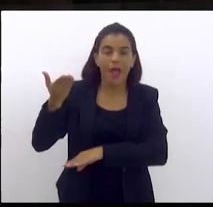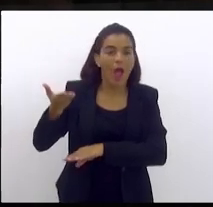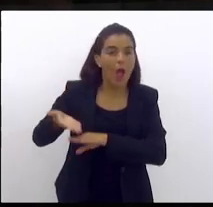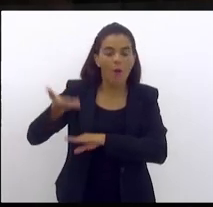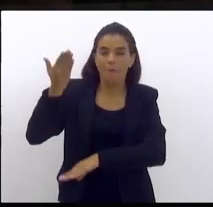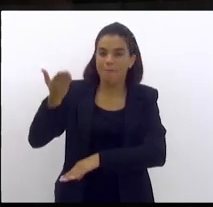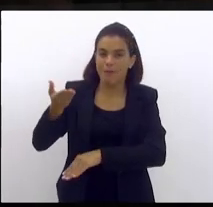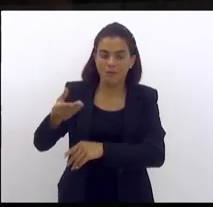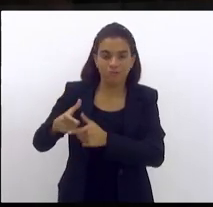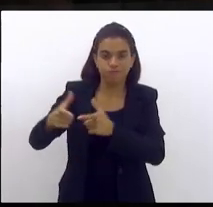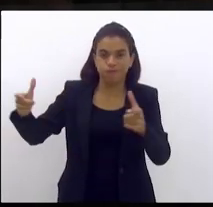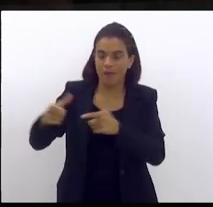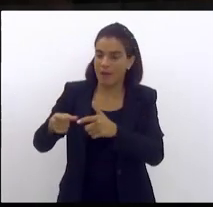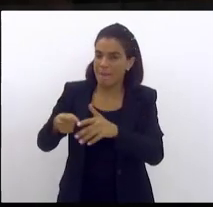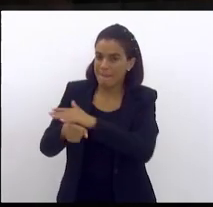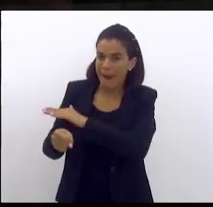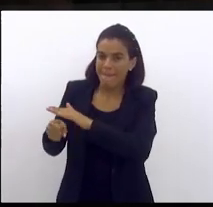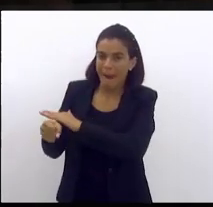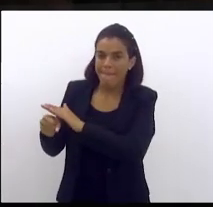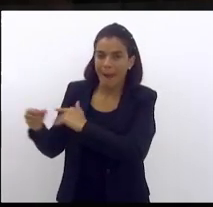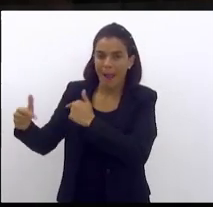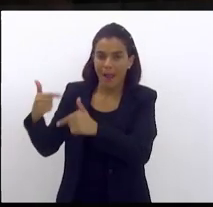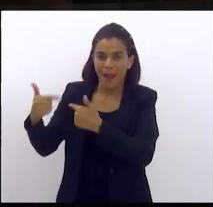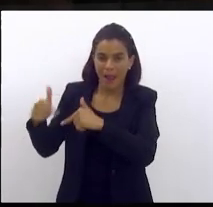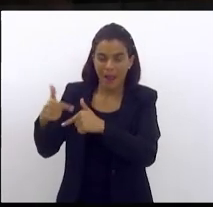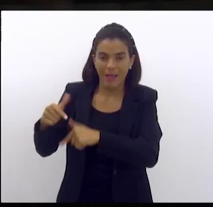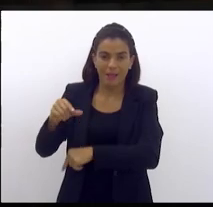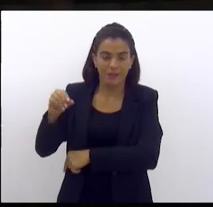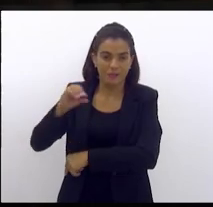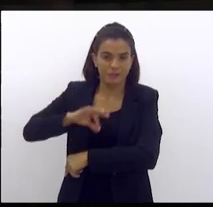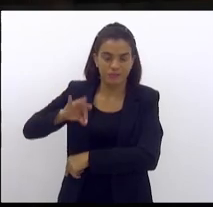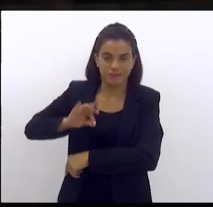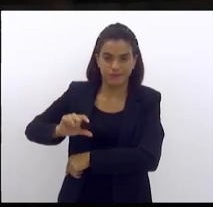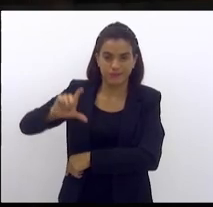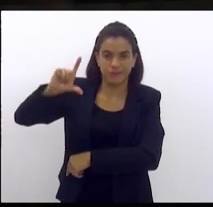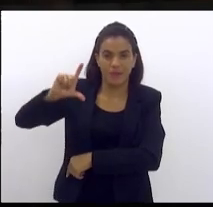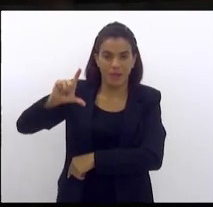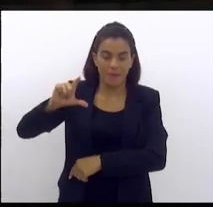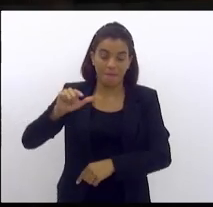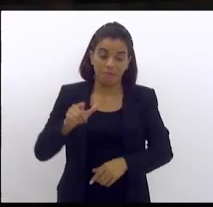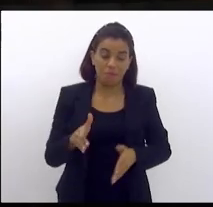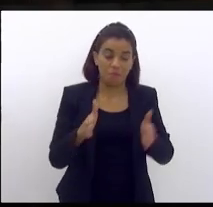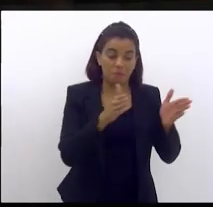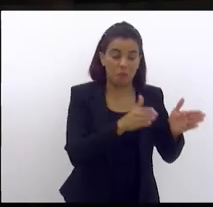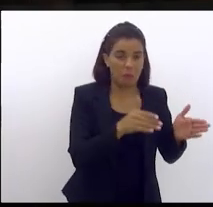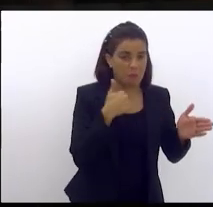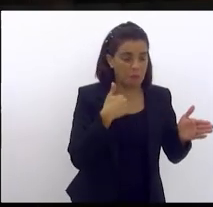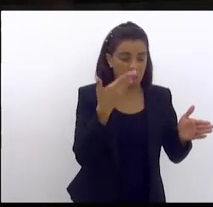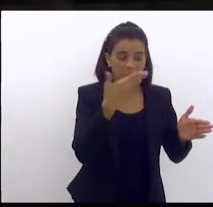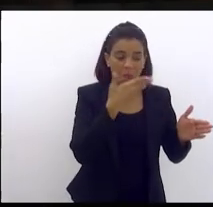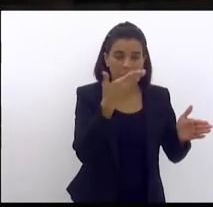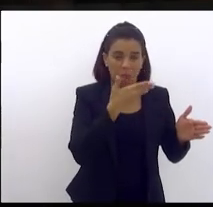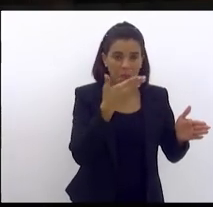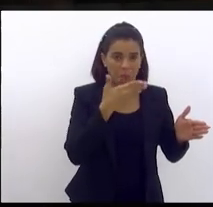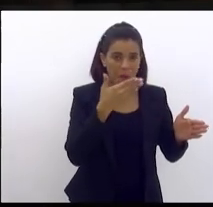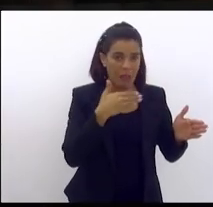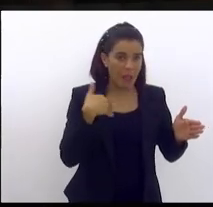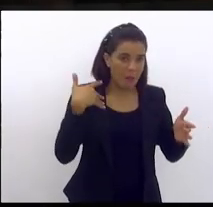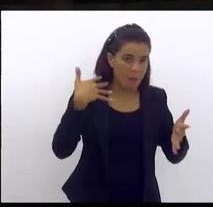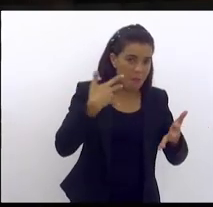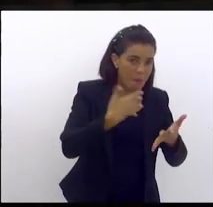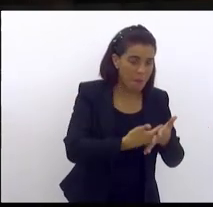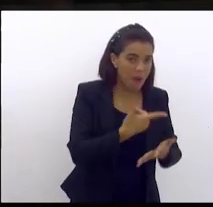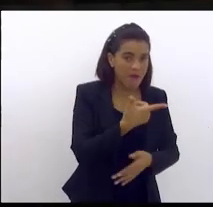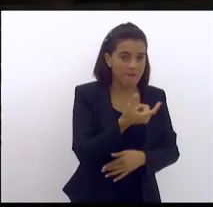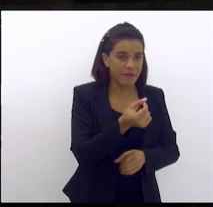a renda de outro lado eu não tenho visto isso acontecer nos últimos 20 anos no